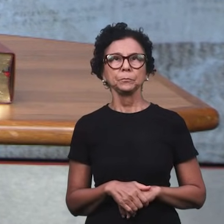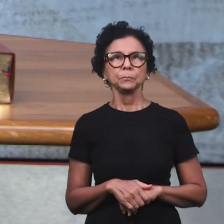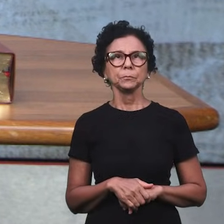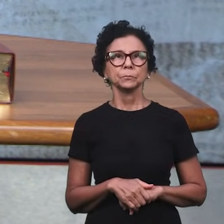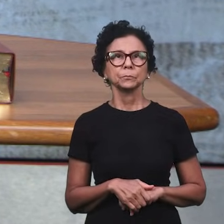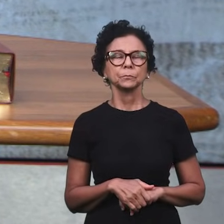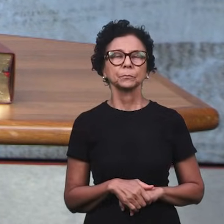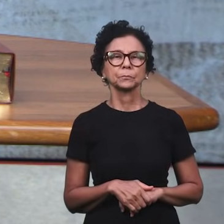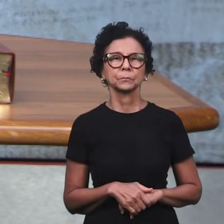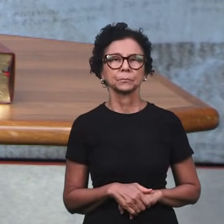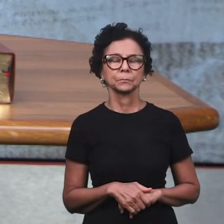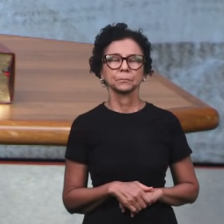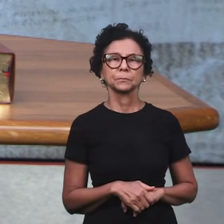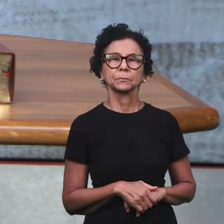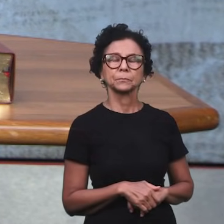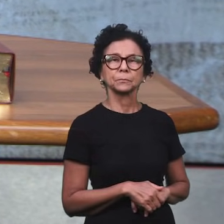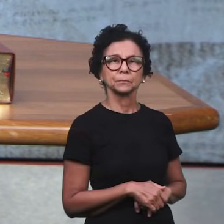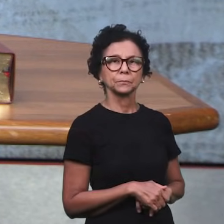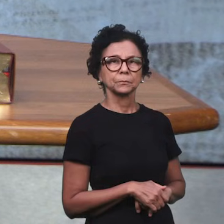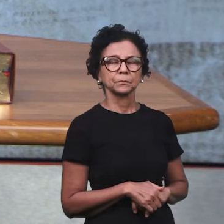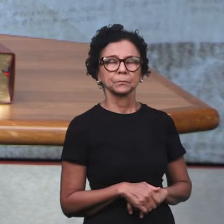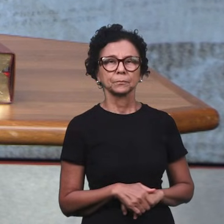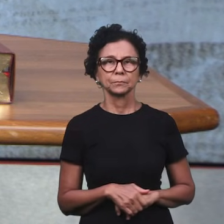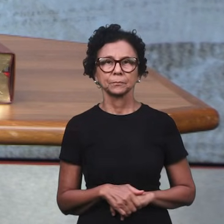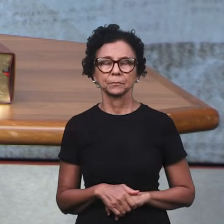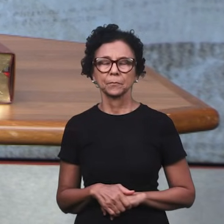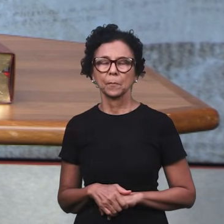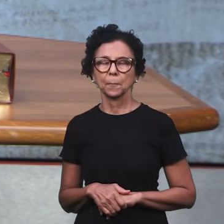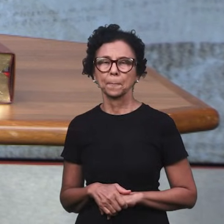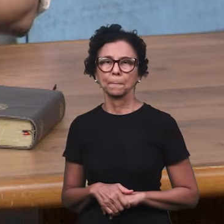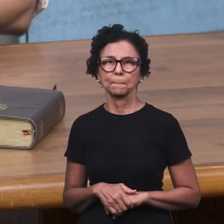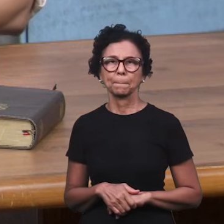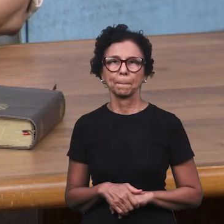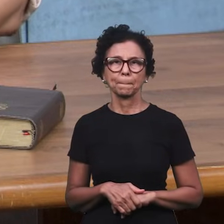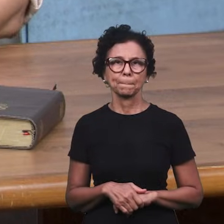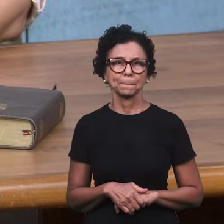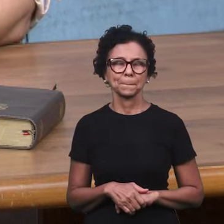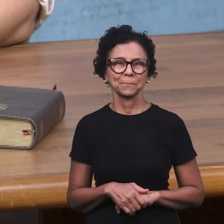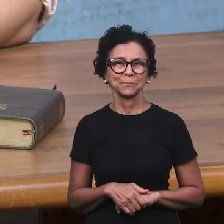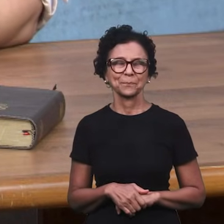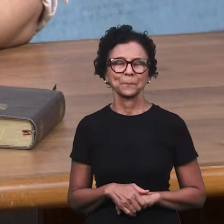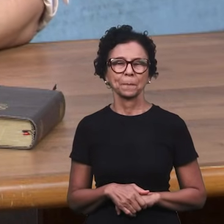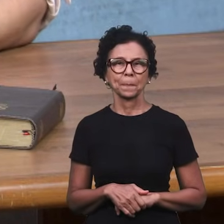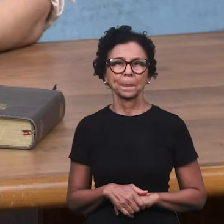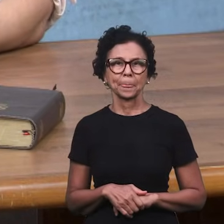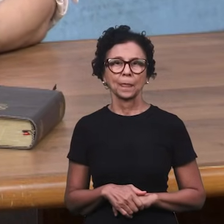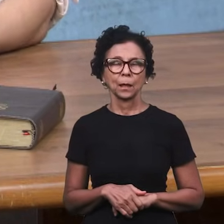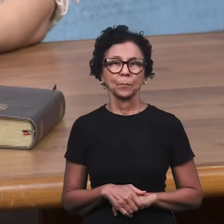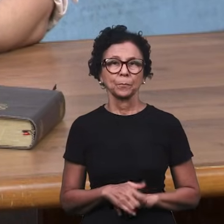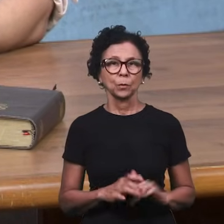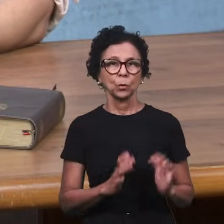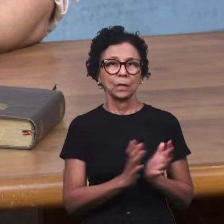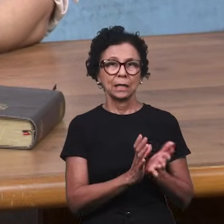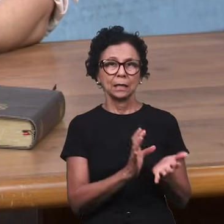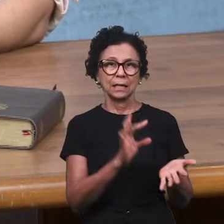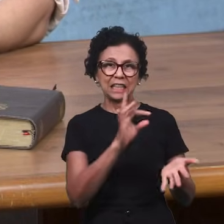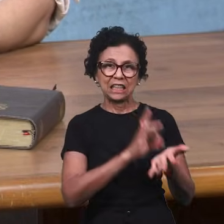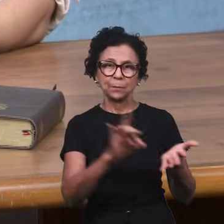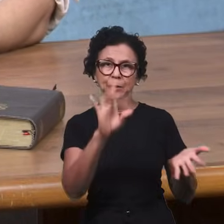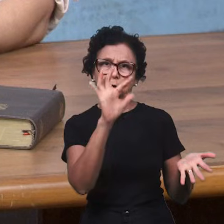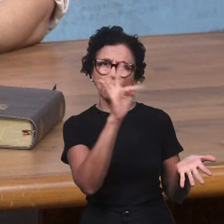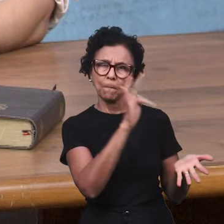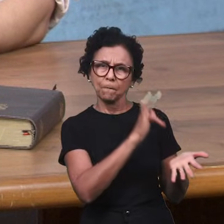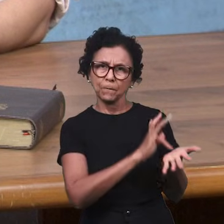o capítulo 10. Vamos ler todos juntos? E os filisteus pelejaram